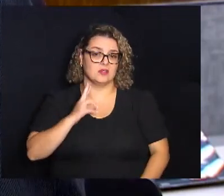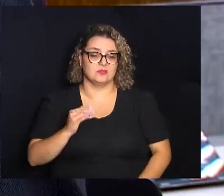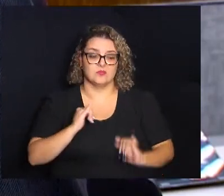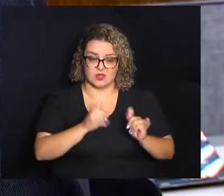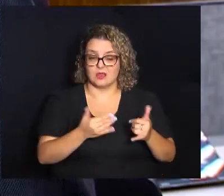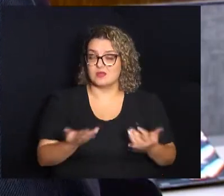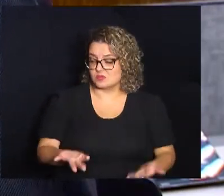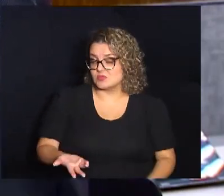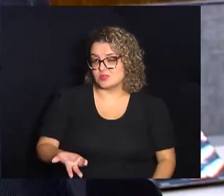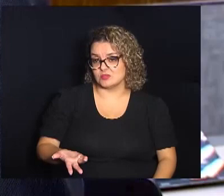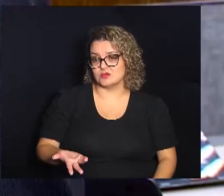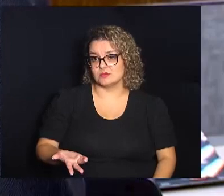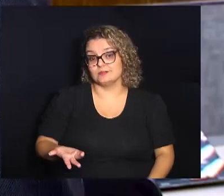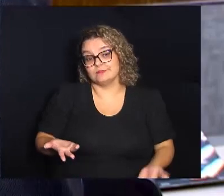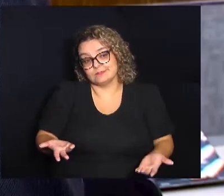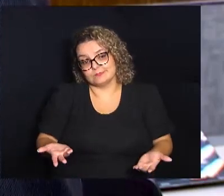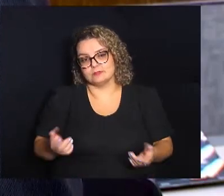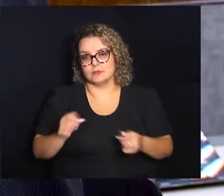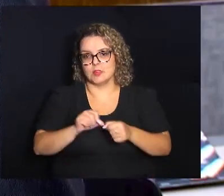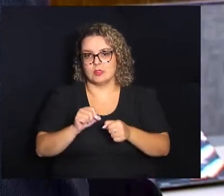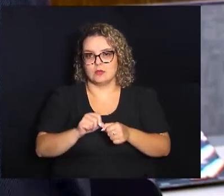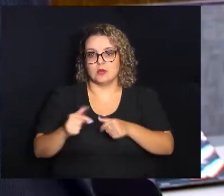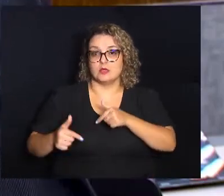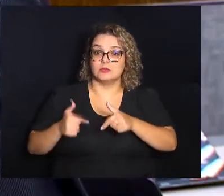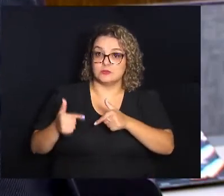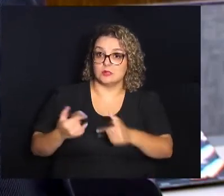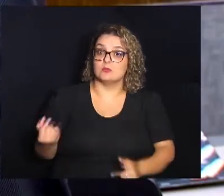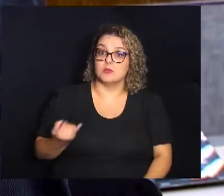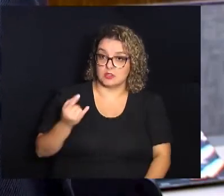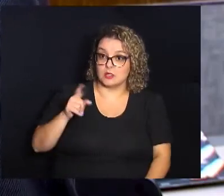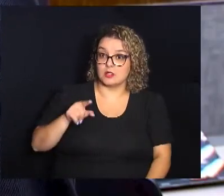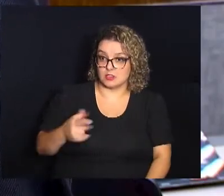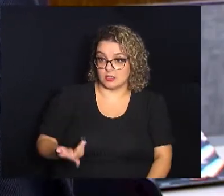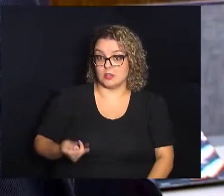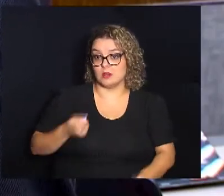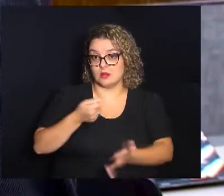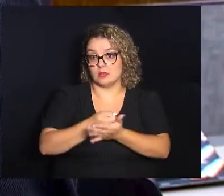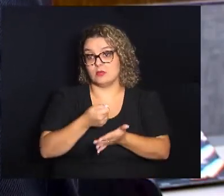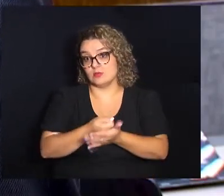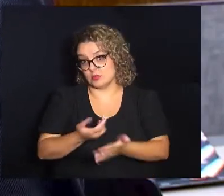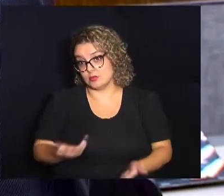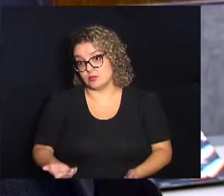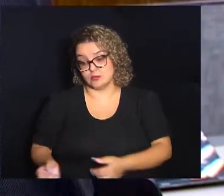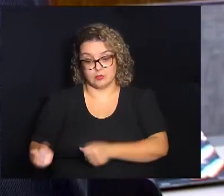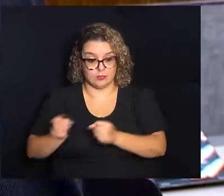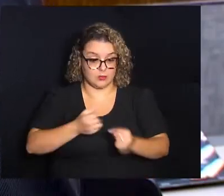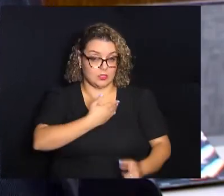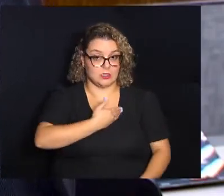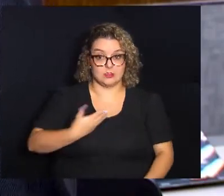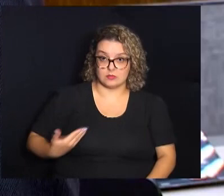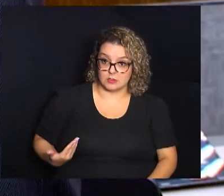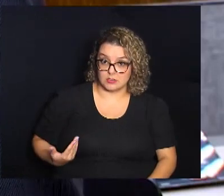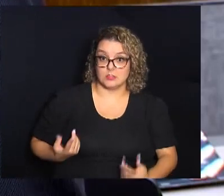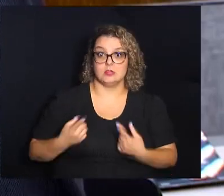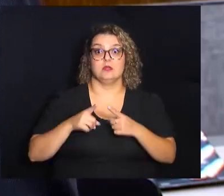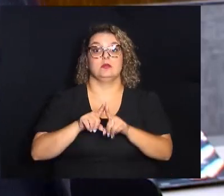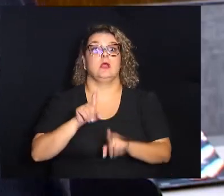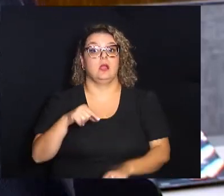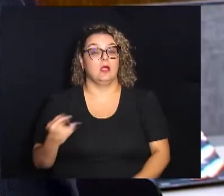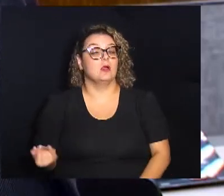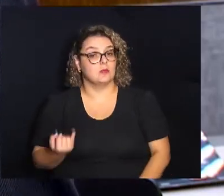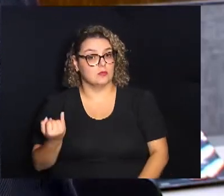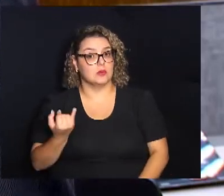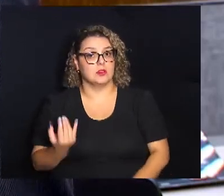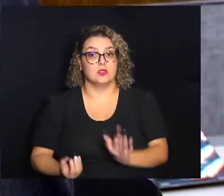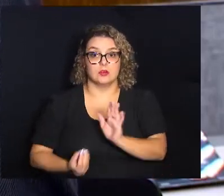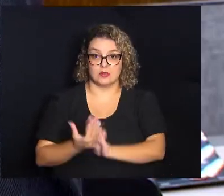abandono. Então, assim, eles fazem um trabalho muito importante que é obrigação do poder público. Então, essa parceria é muito importante, você criando